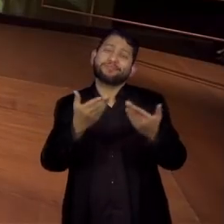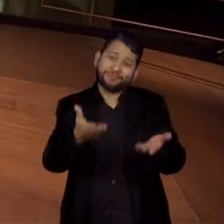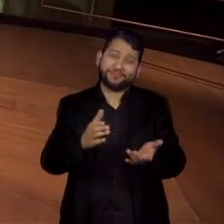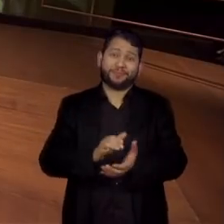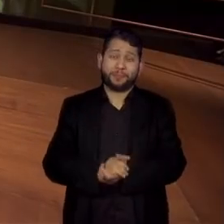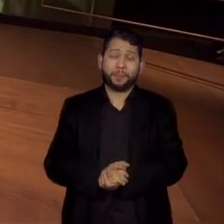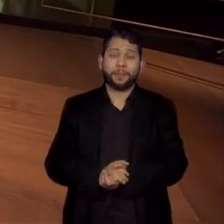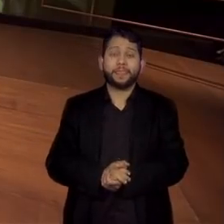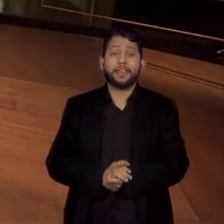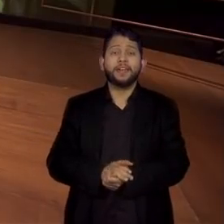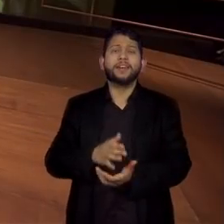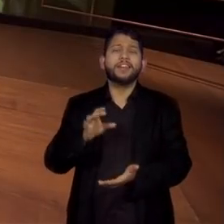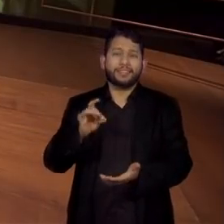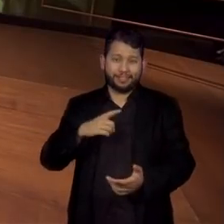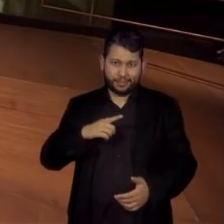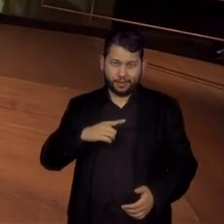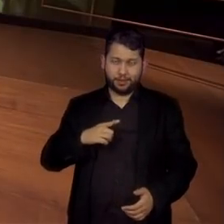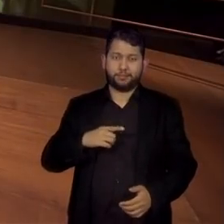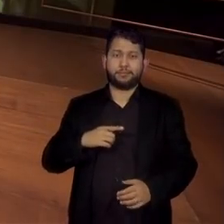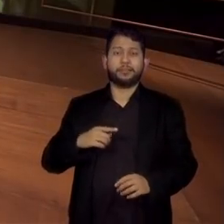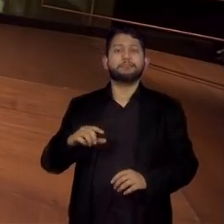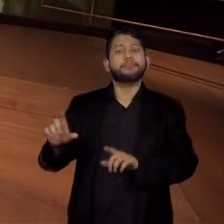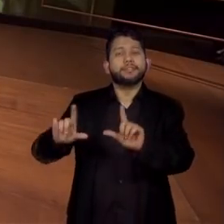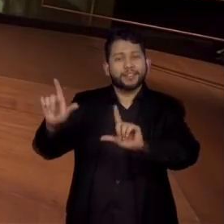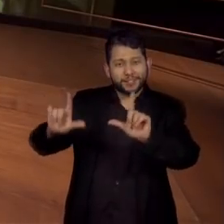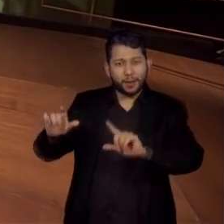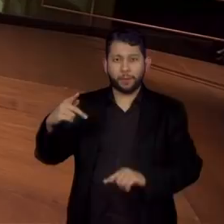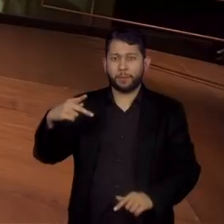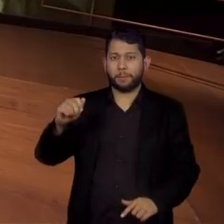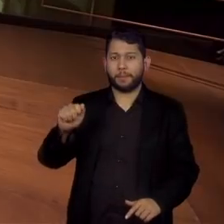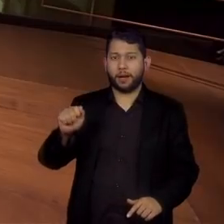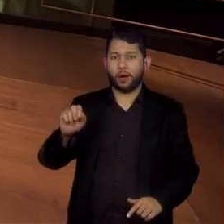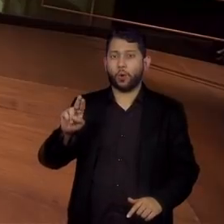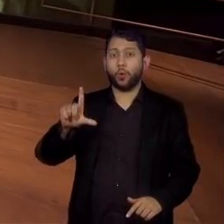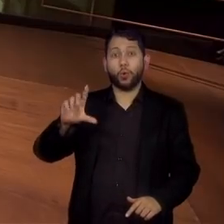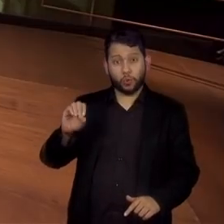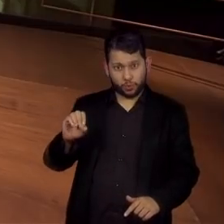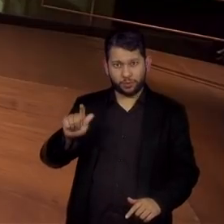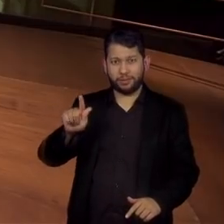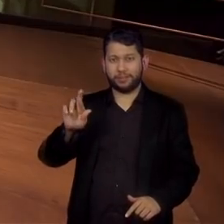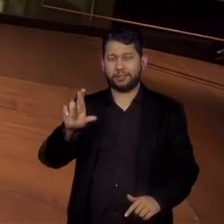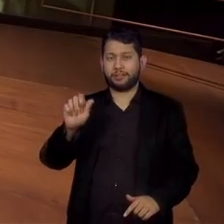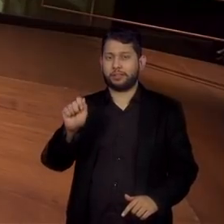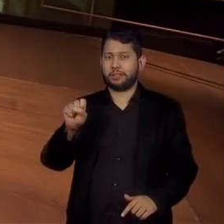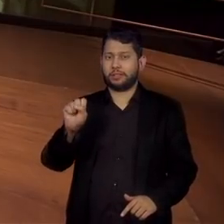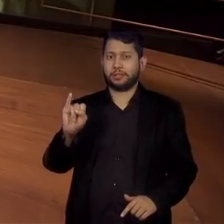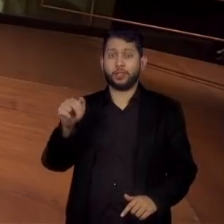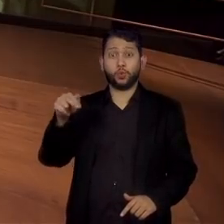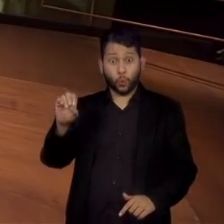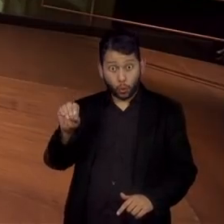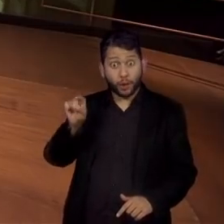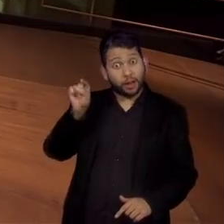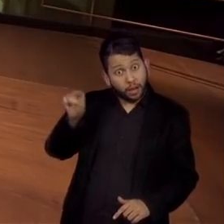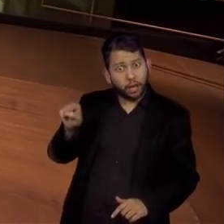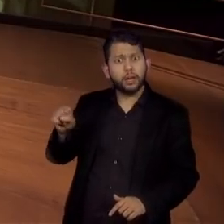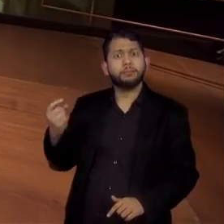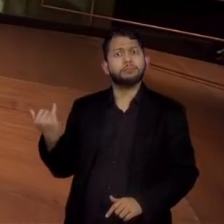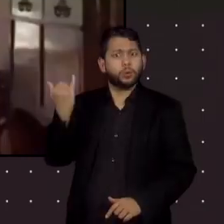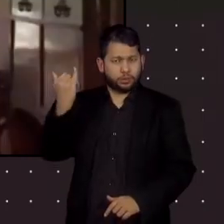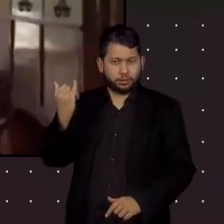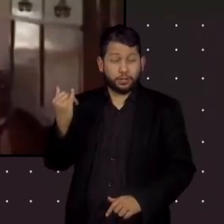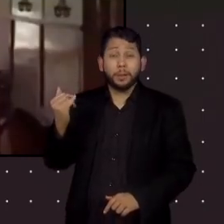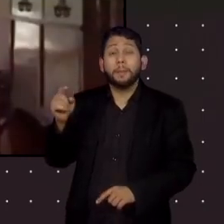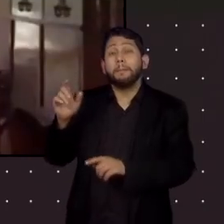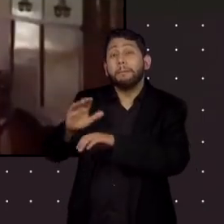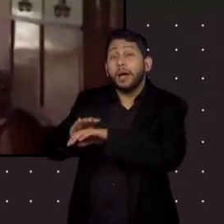Através do programa Paulo Gracindo, que é um grande programa aos domingos na Rádio Nacional, a gravadora